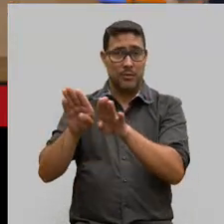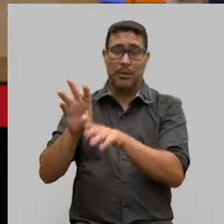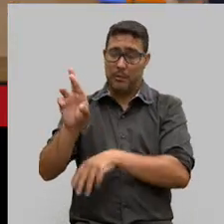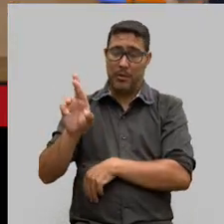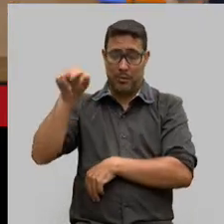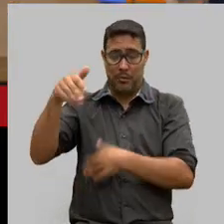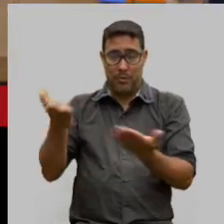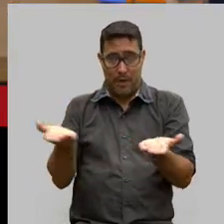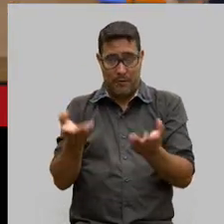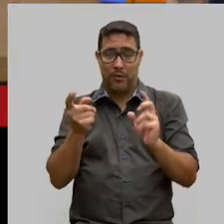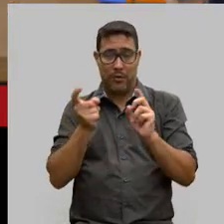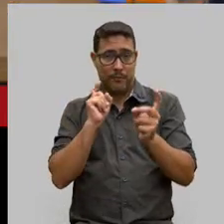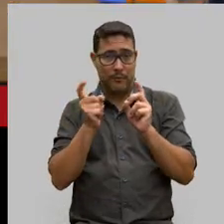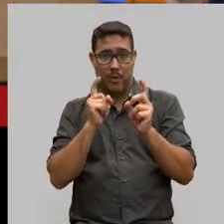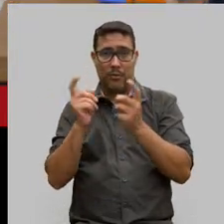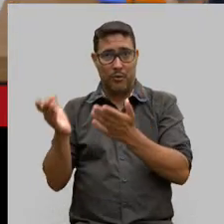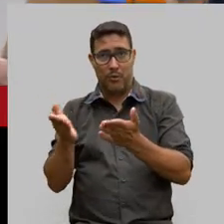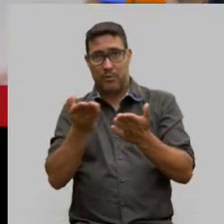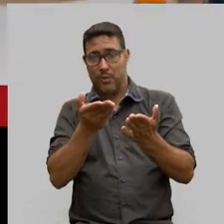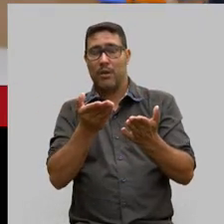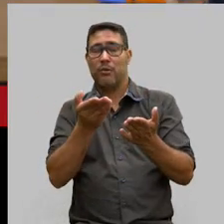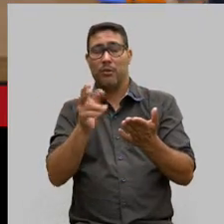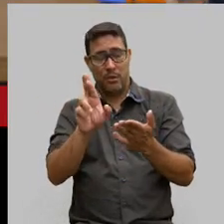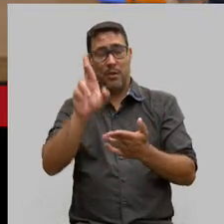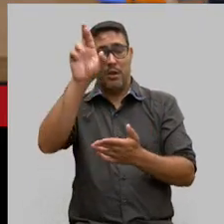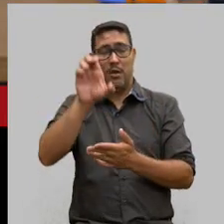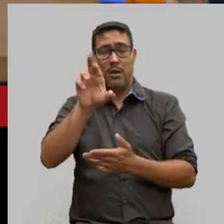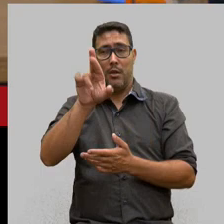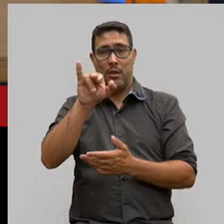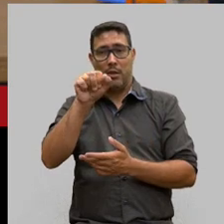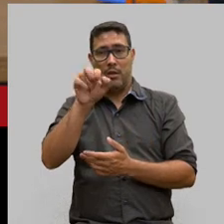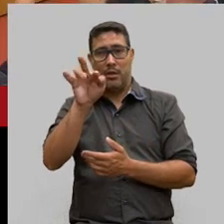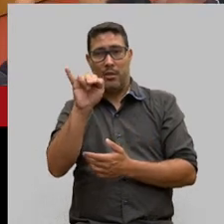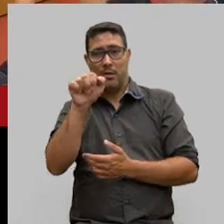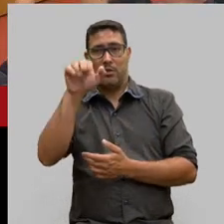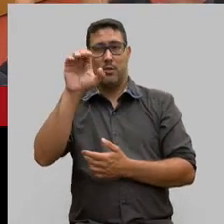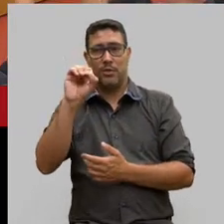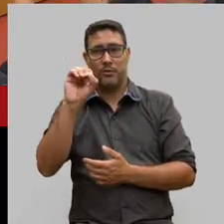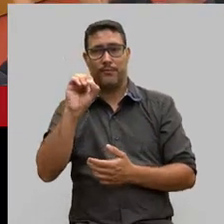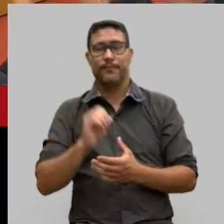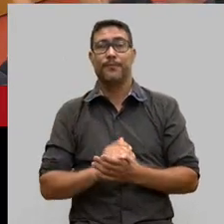pública ao deputado Cristiano da Silveira com a palavra deputado